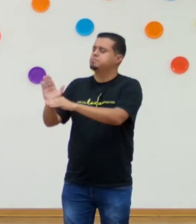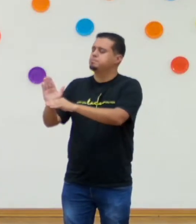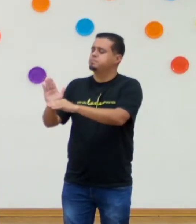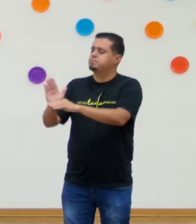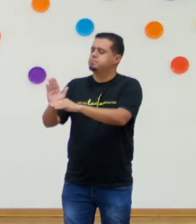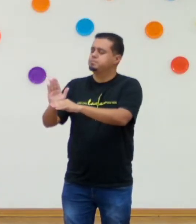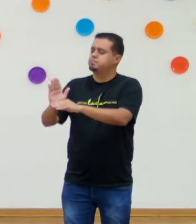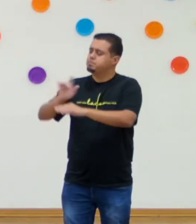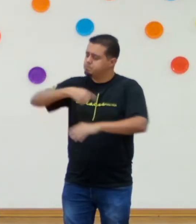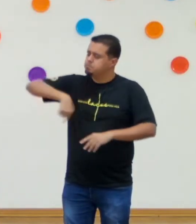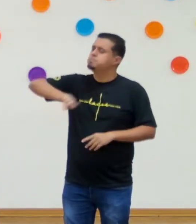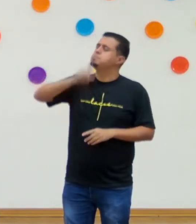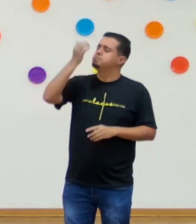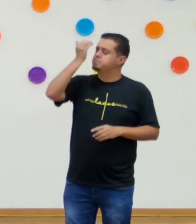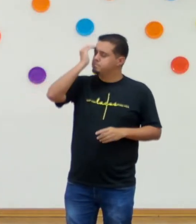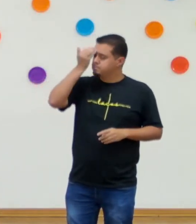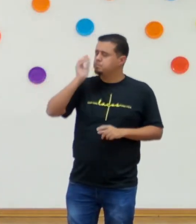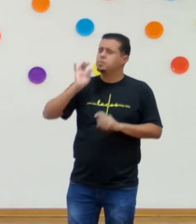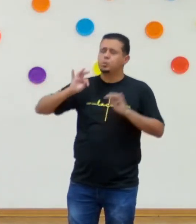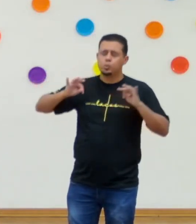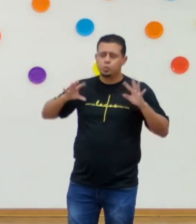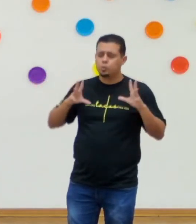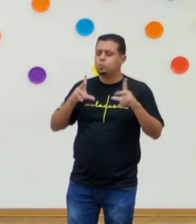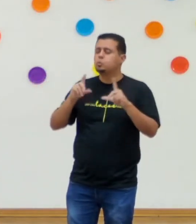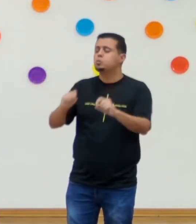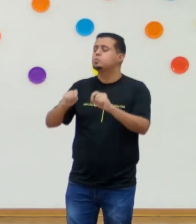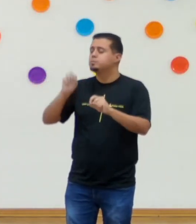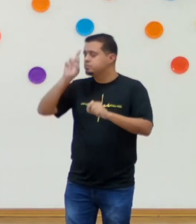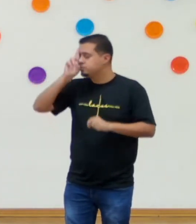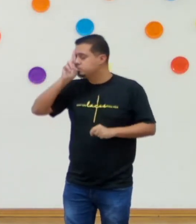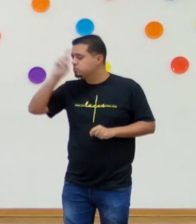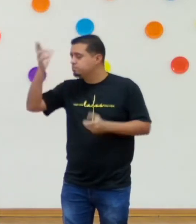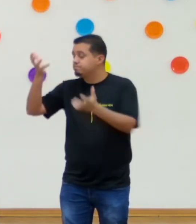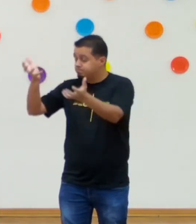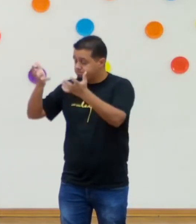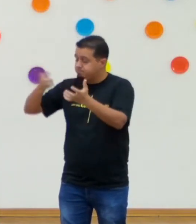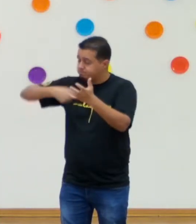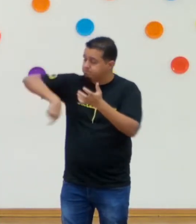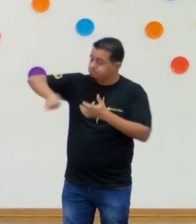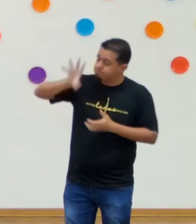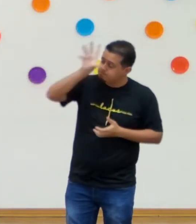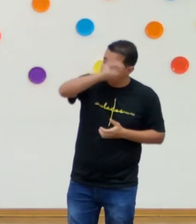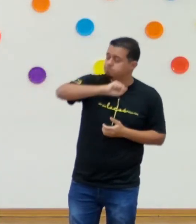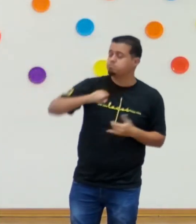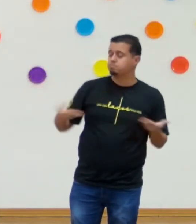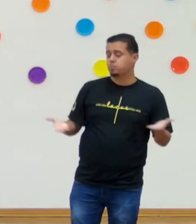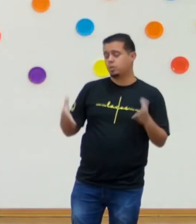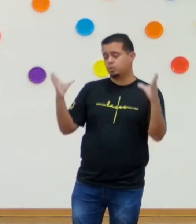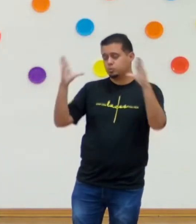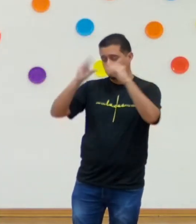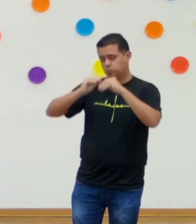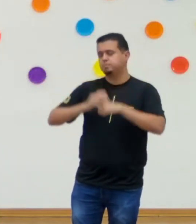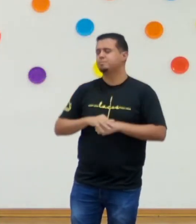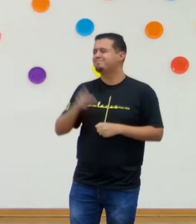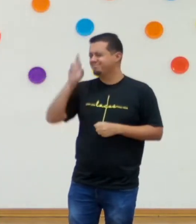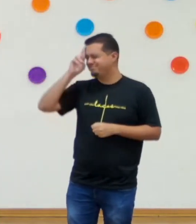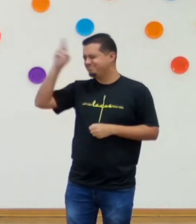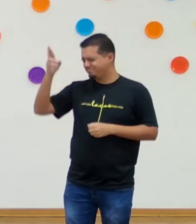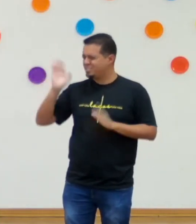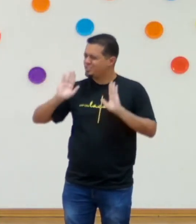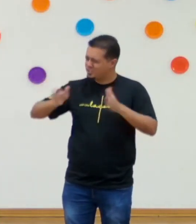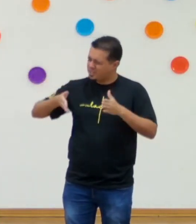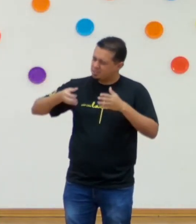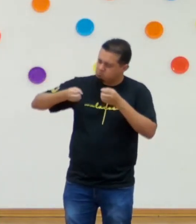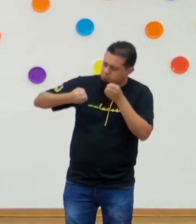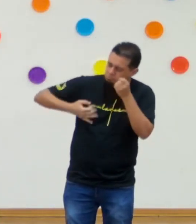compreender tudo aquilo que o Senhor quer que aprendamos nesta noite. Assim como o Senhor já tem falado durante esta semana